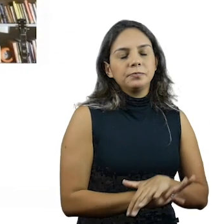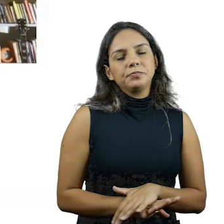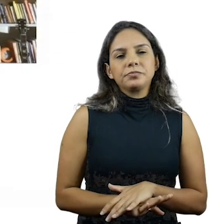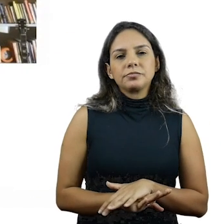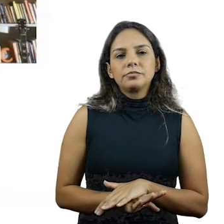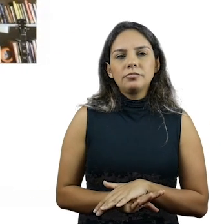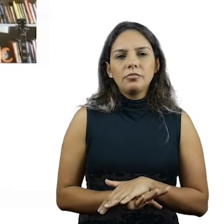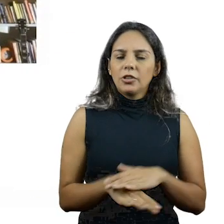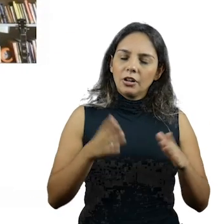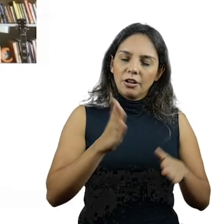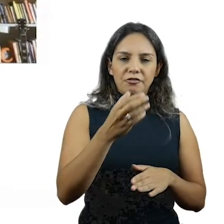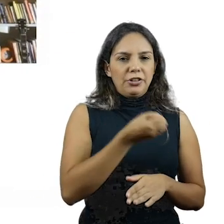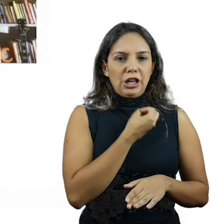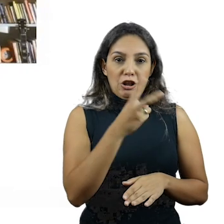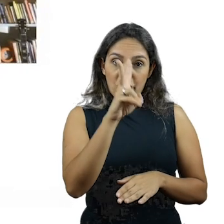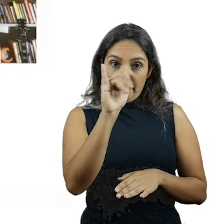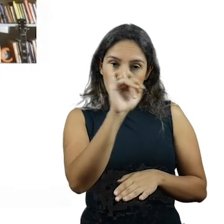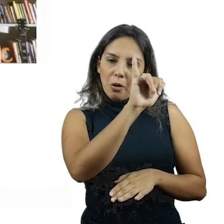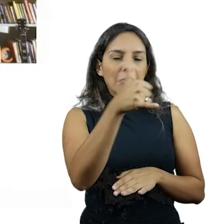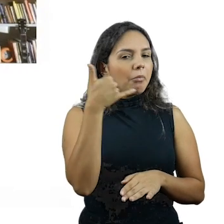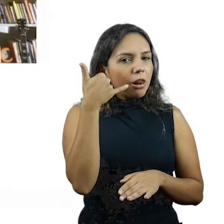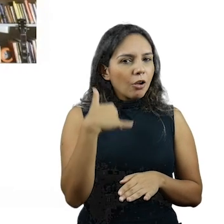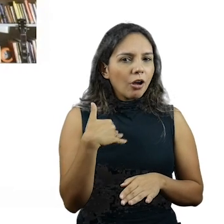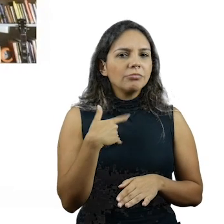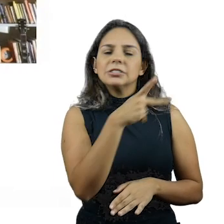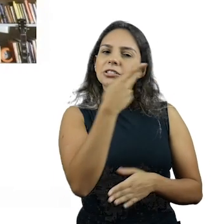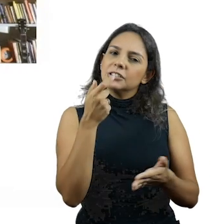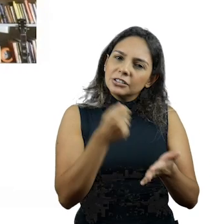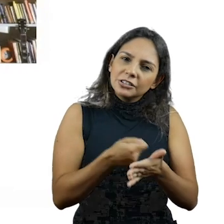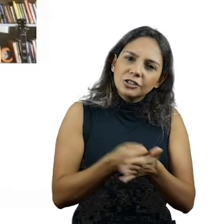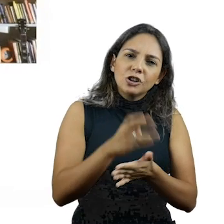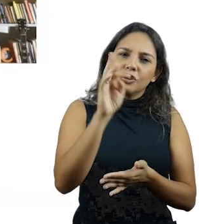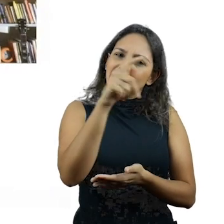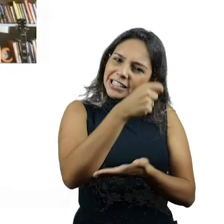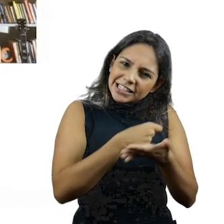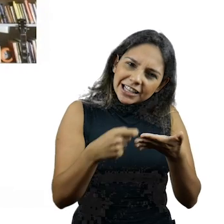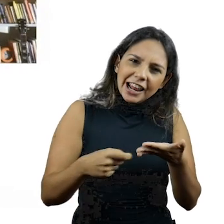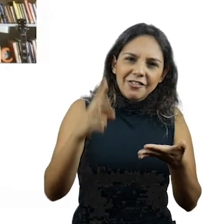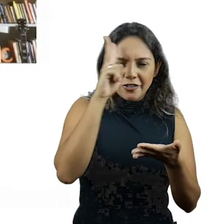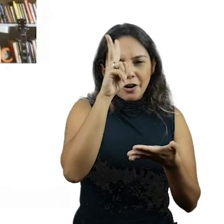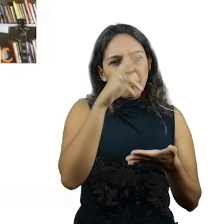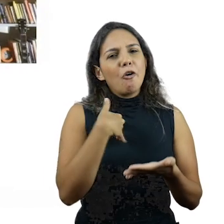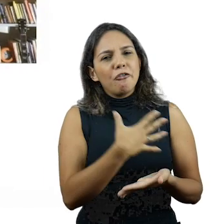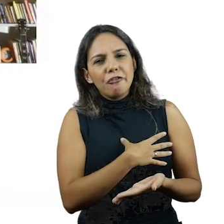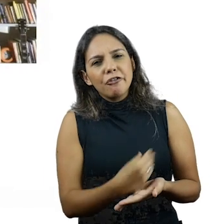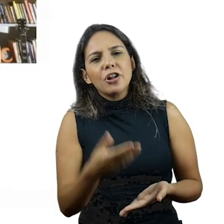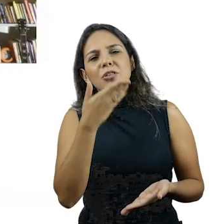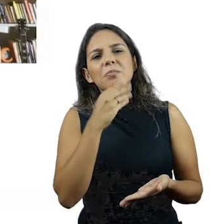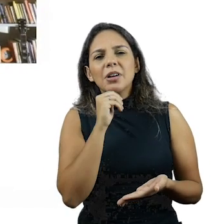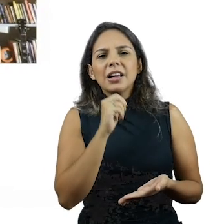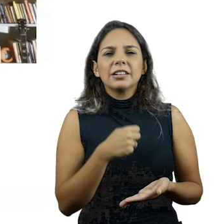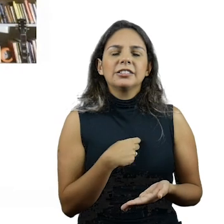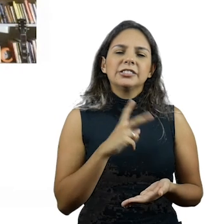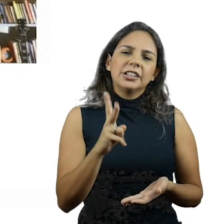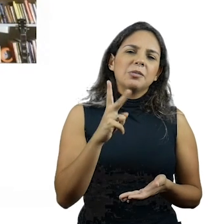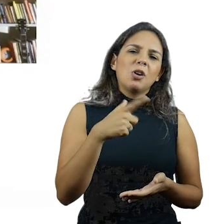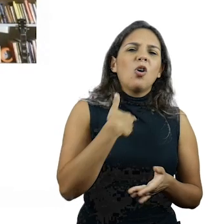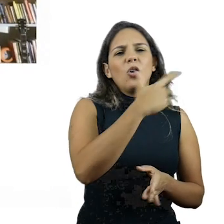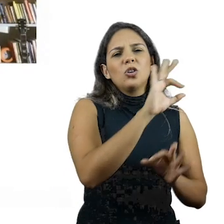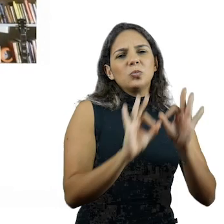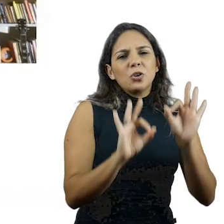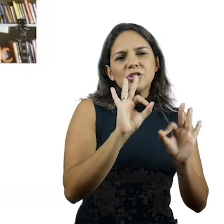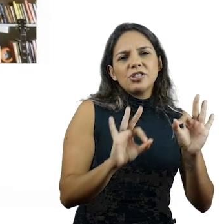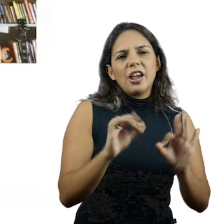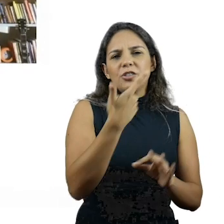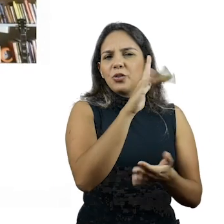anos, o Vitor voltou a me ligar. E ele ficava me insistindo, Tony, você tem que escrever a história do meu filho. E eu sempre estava fazendo algum outro projeto, ou escrevendo